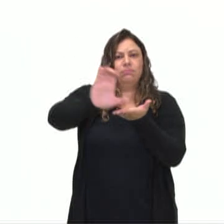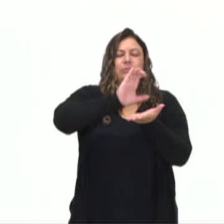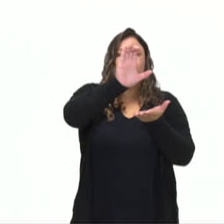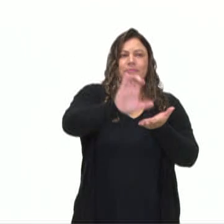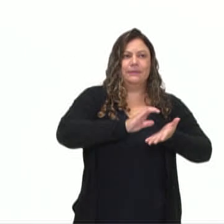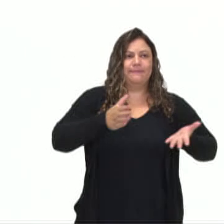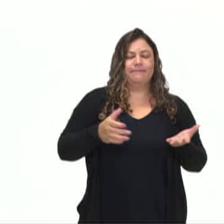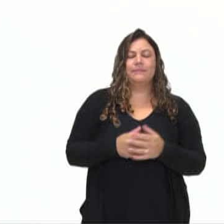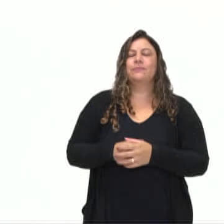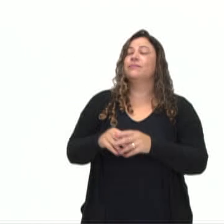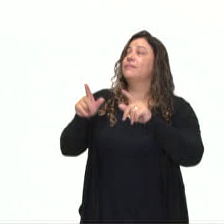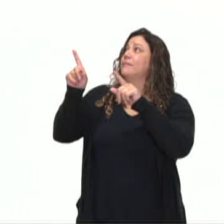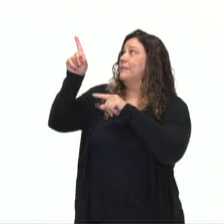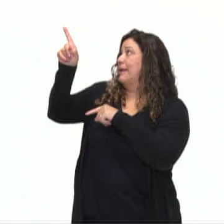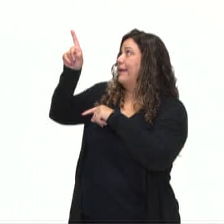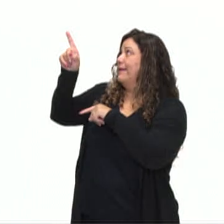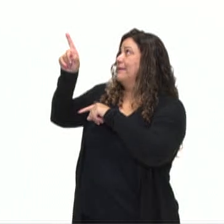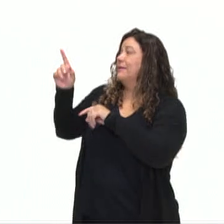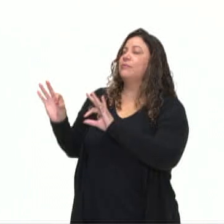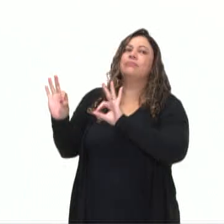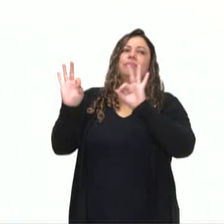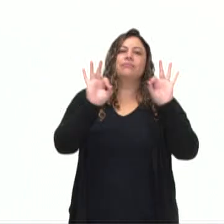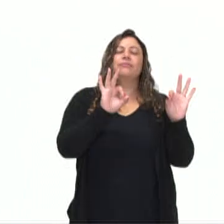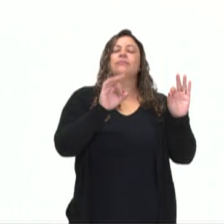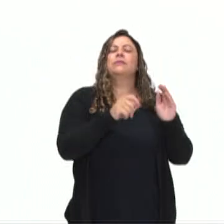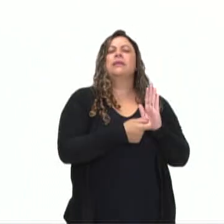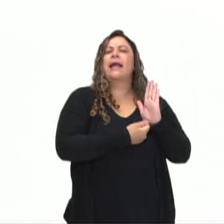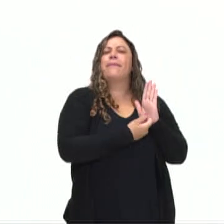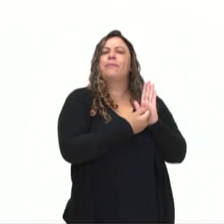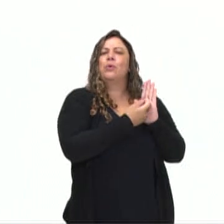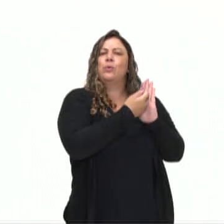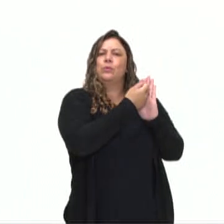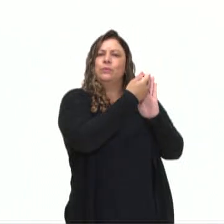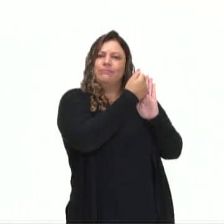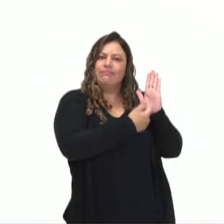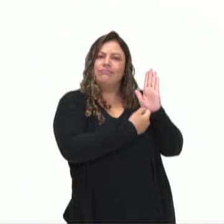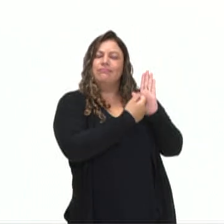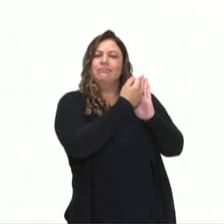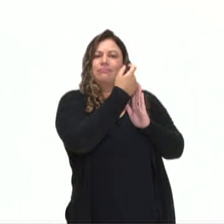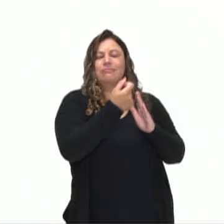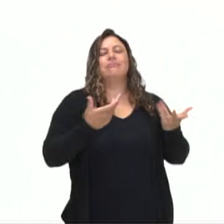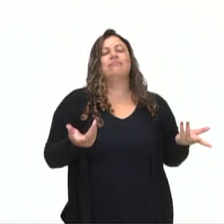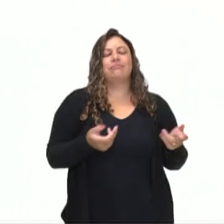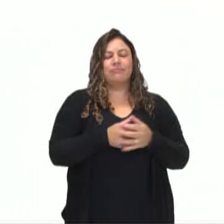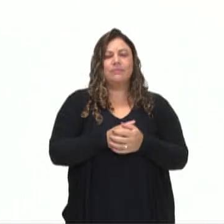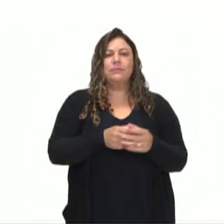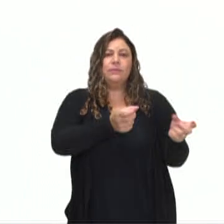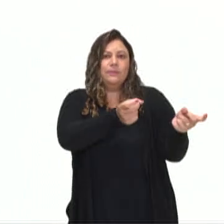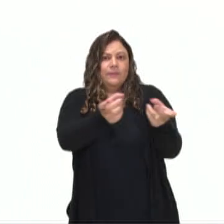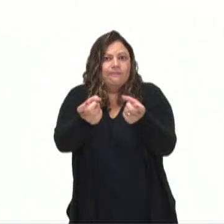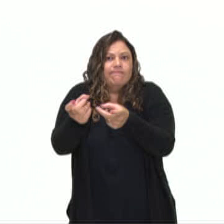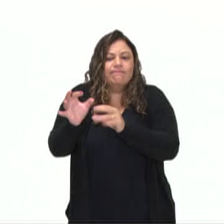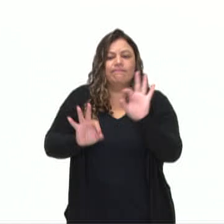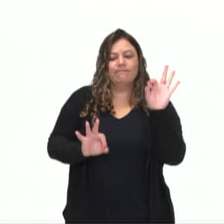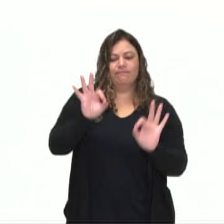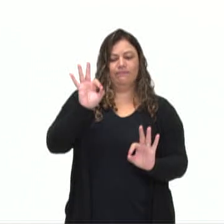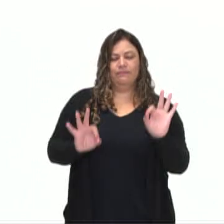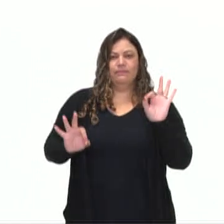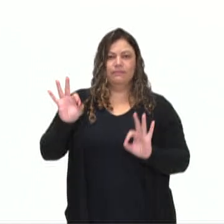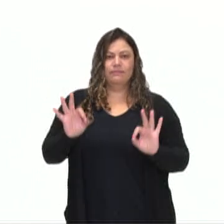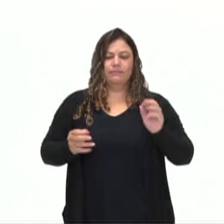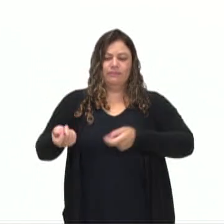as bolsas de valores, que são, na verdade, um mercado organizado onde se